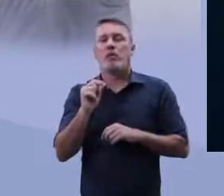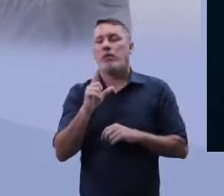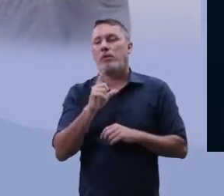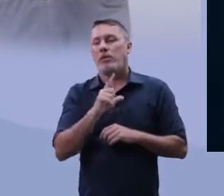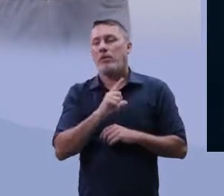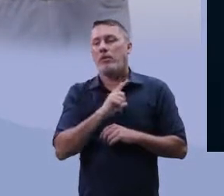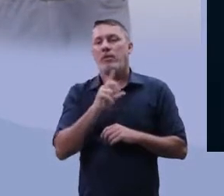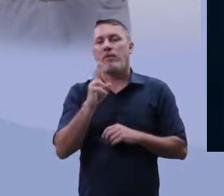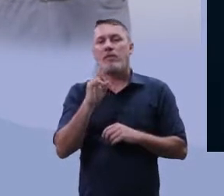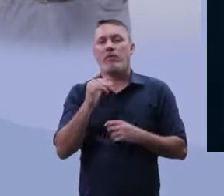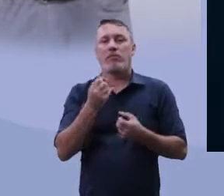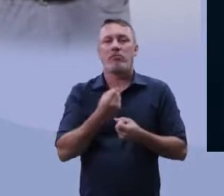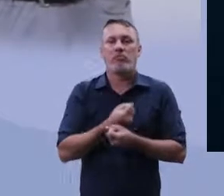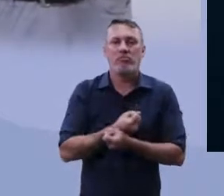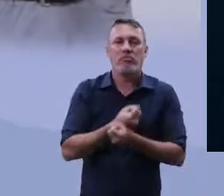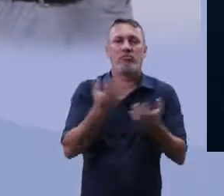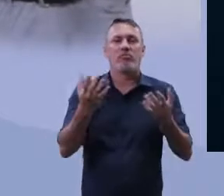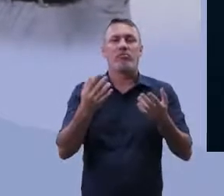assim,